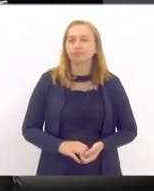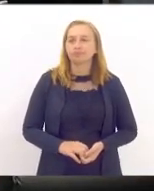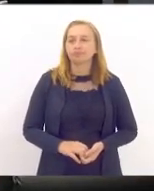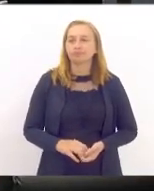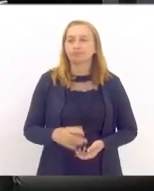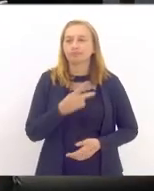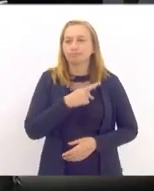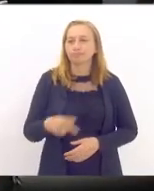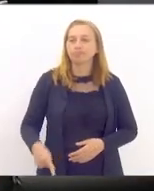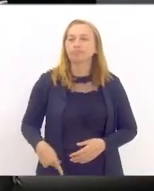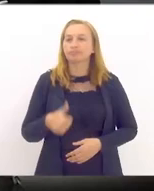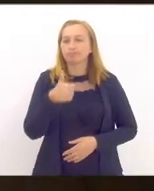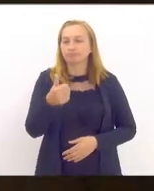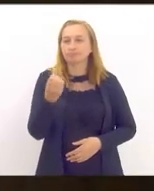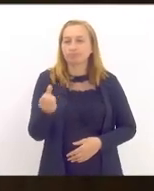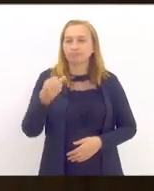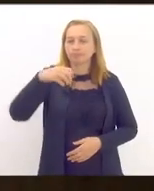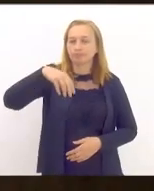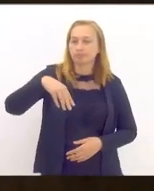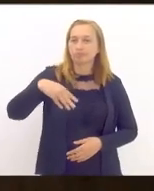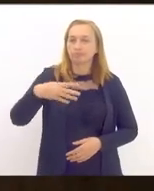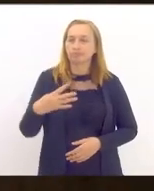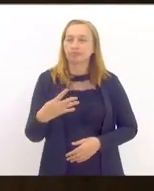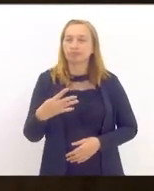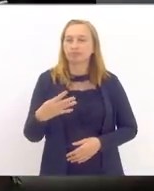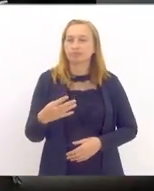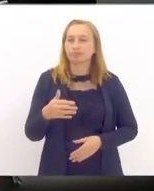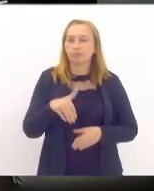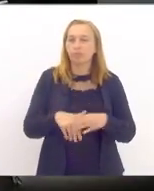Presidente 1694 abstenção